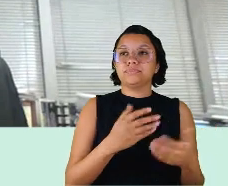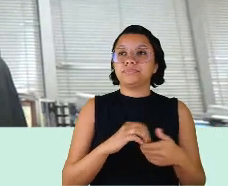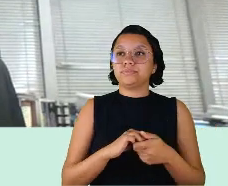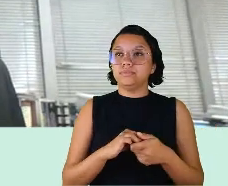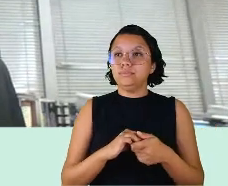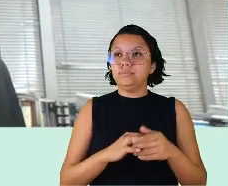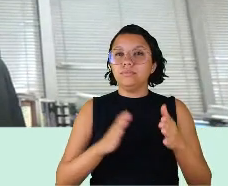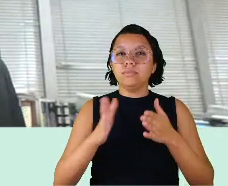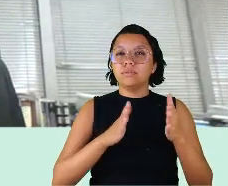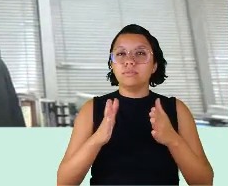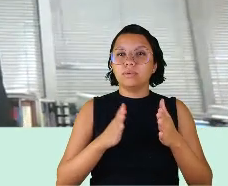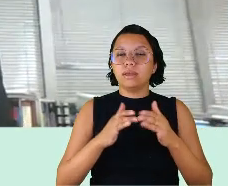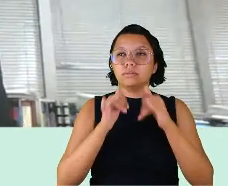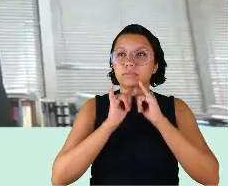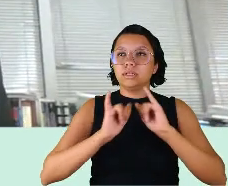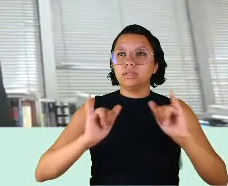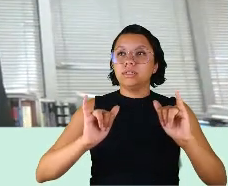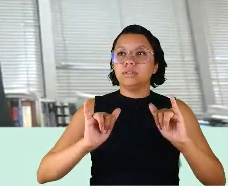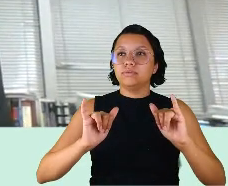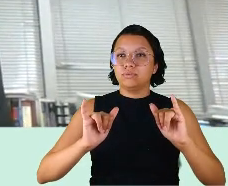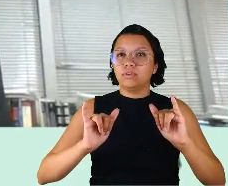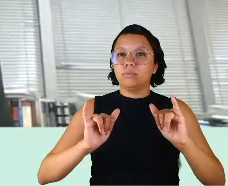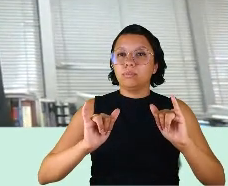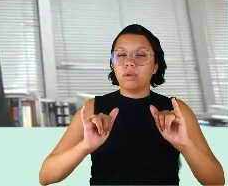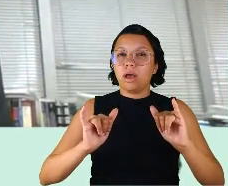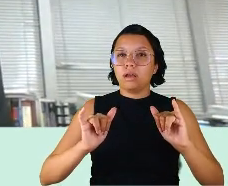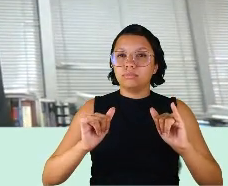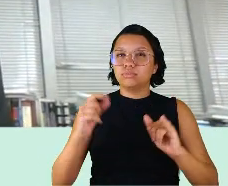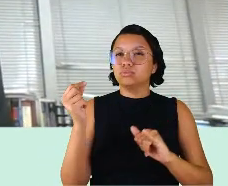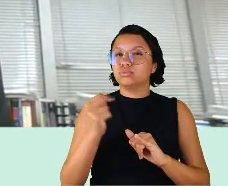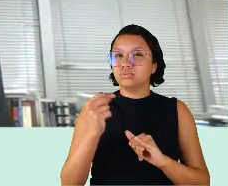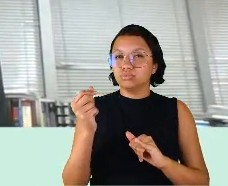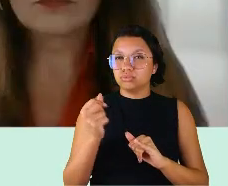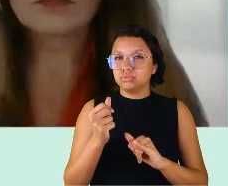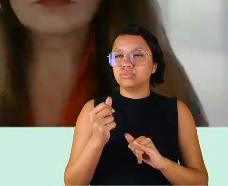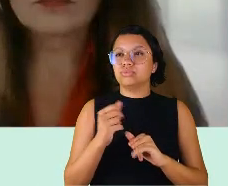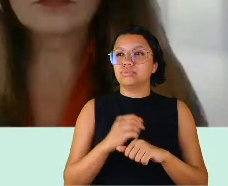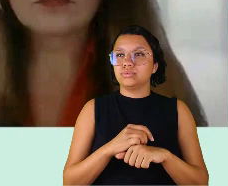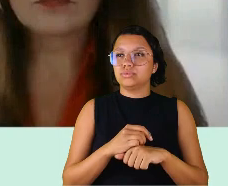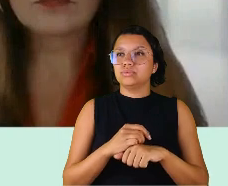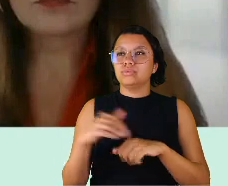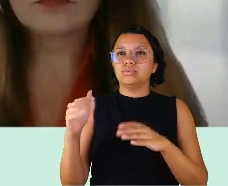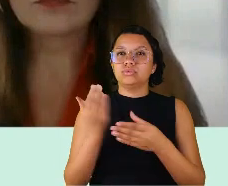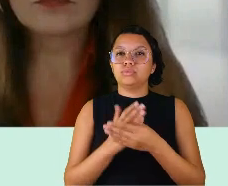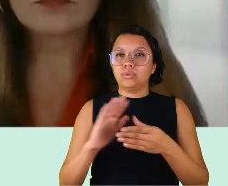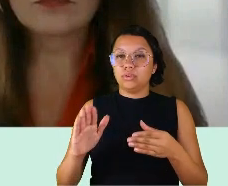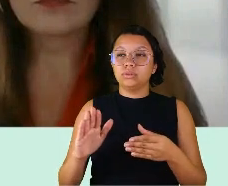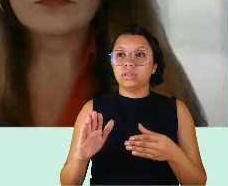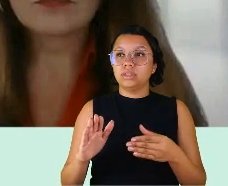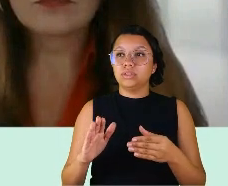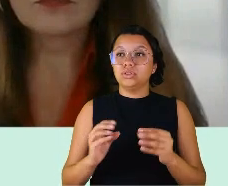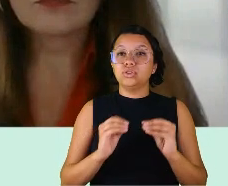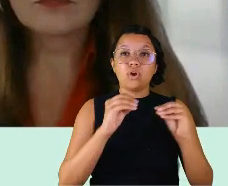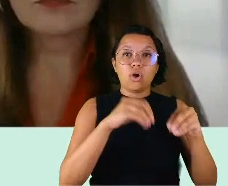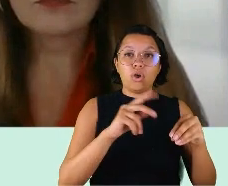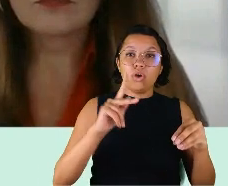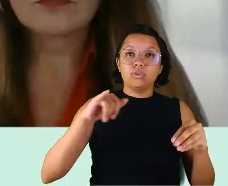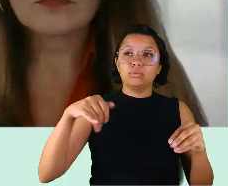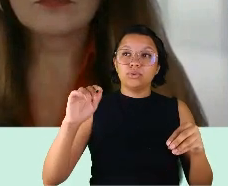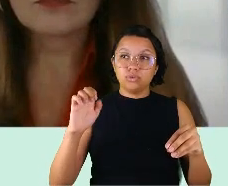um prazo para ele informar morosidade no processo. A gente coloca no PJE, né, entra